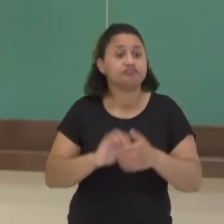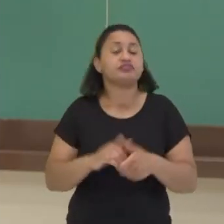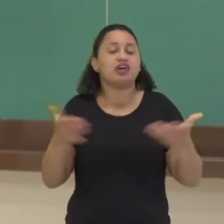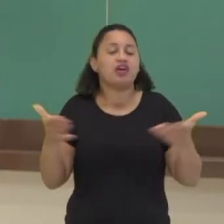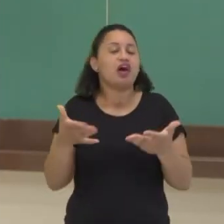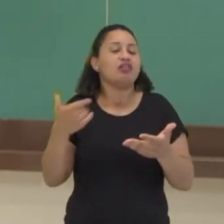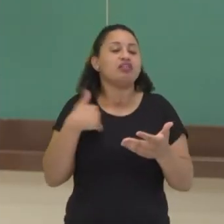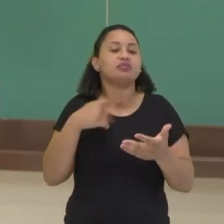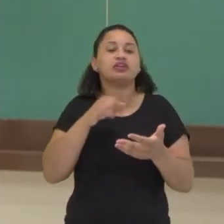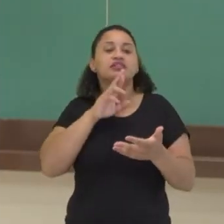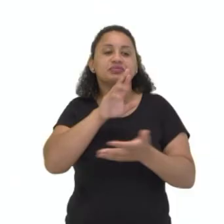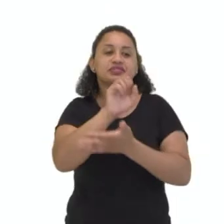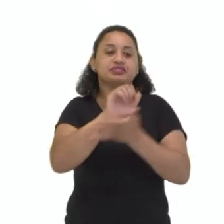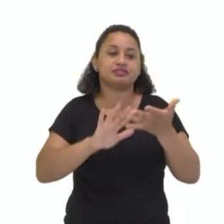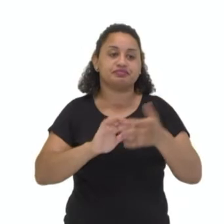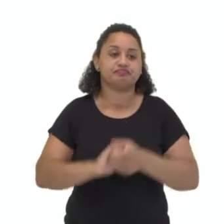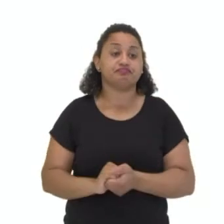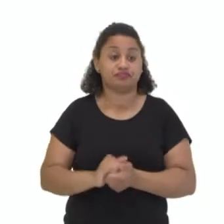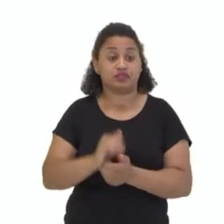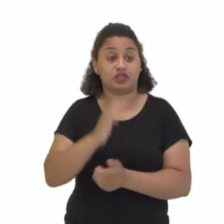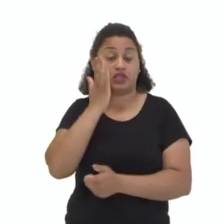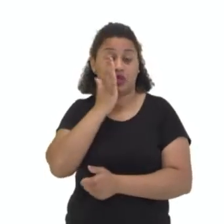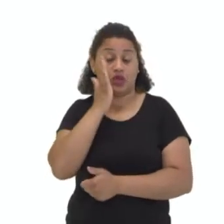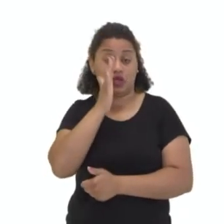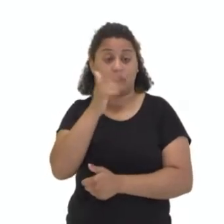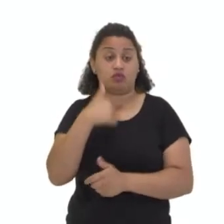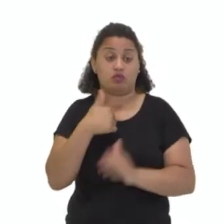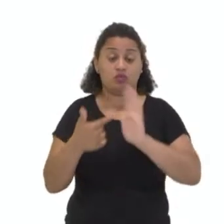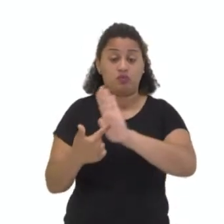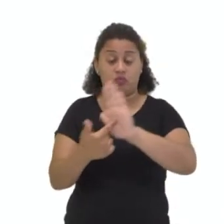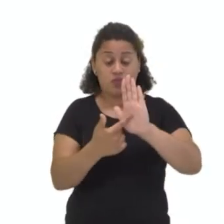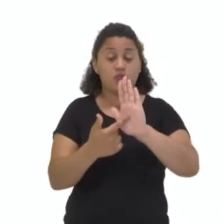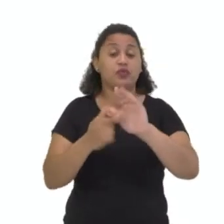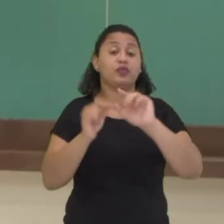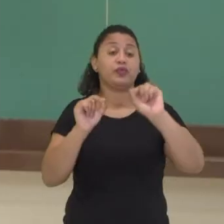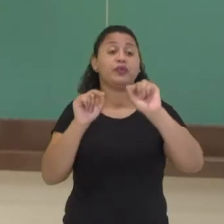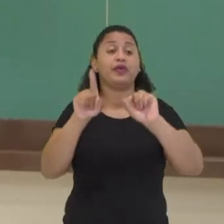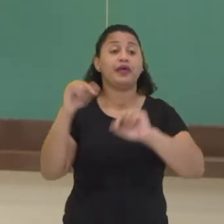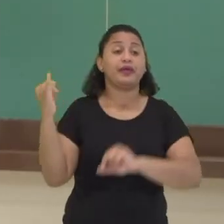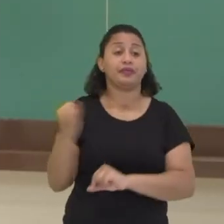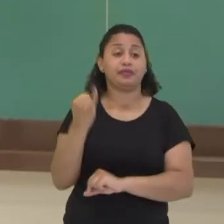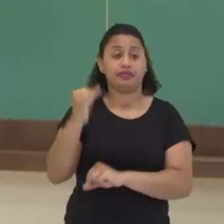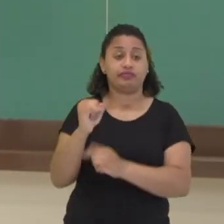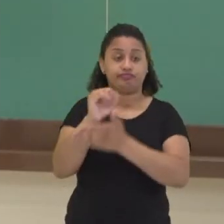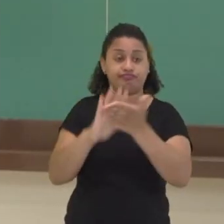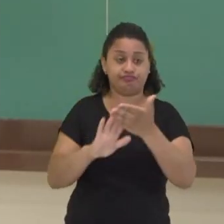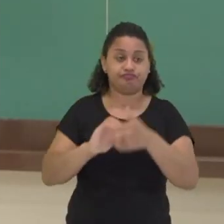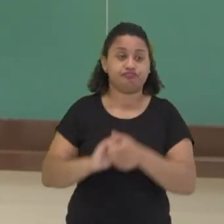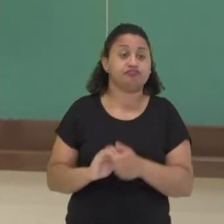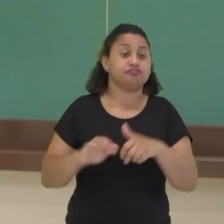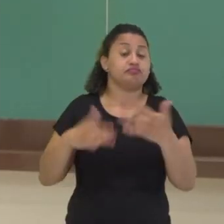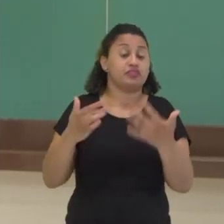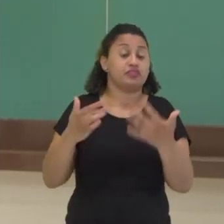exercício. Então aqui em azul eu vou destacar o que é importante no exercício. Então, há 5